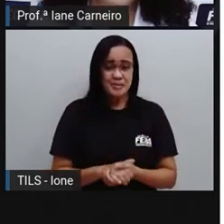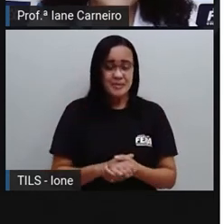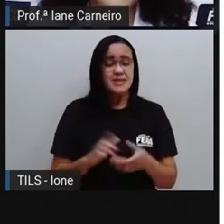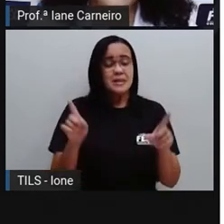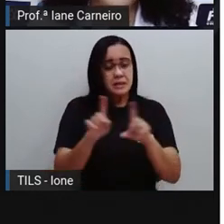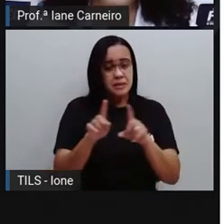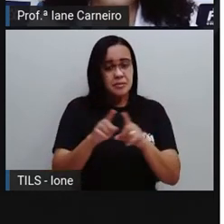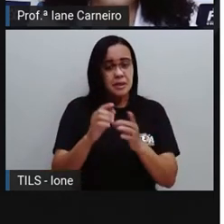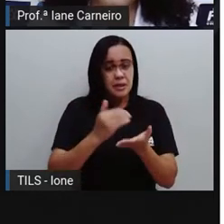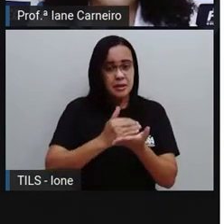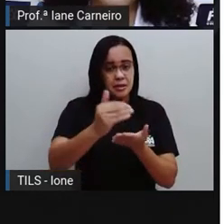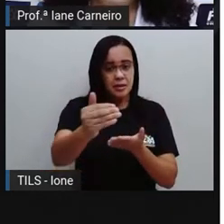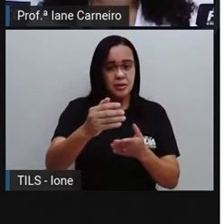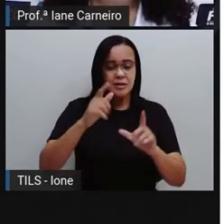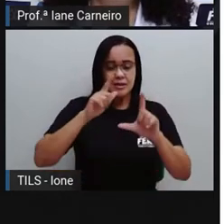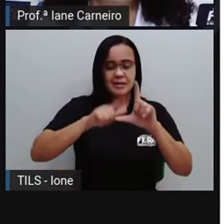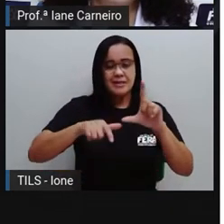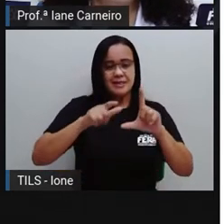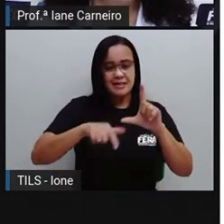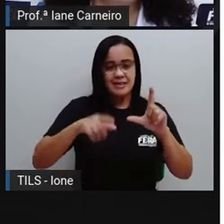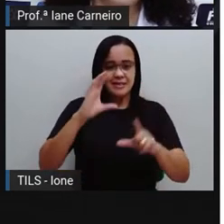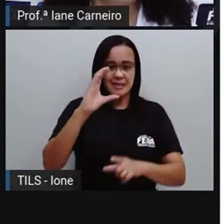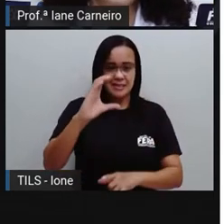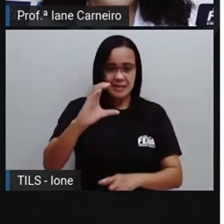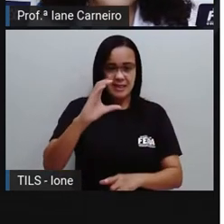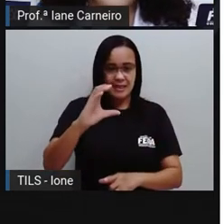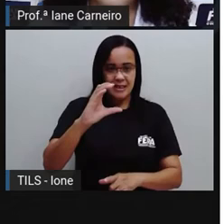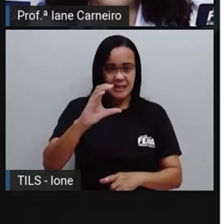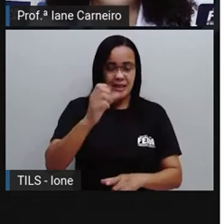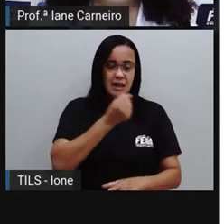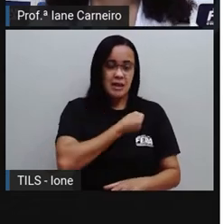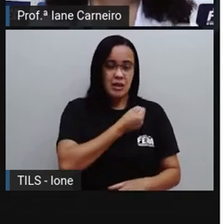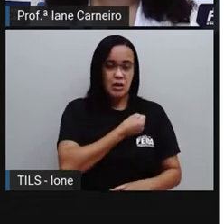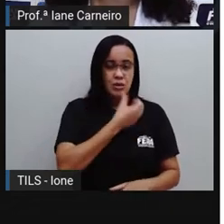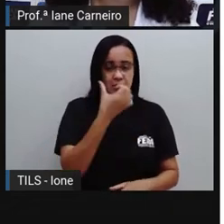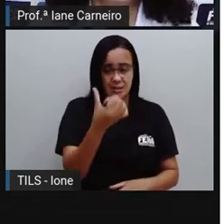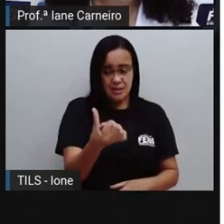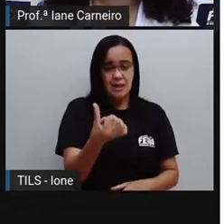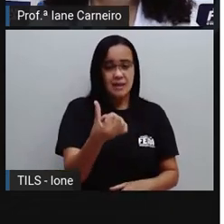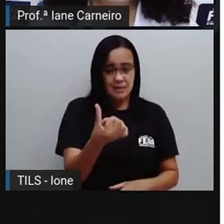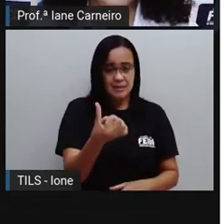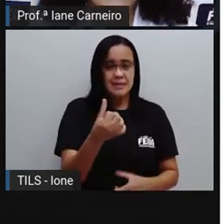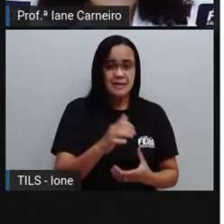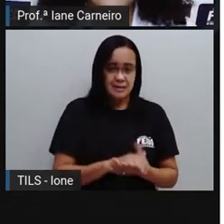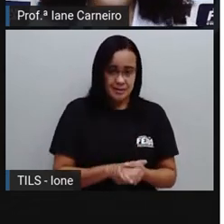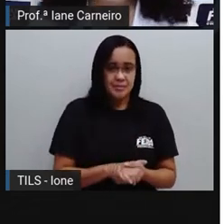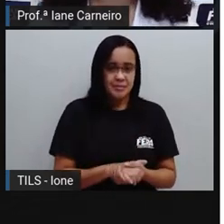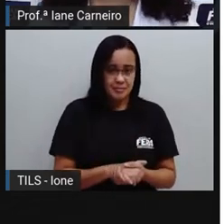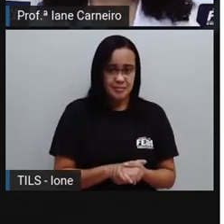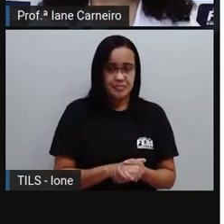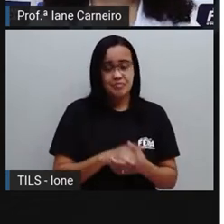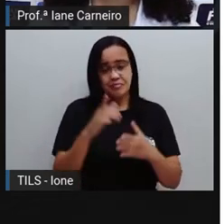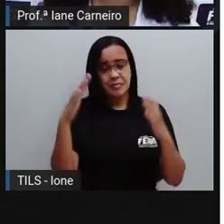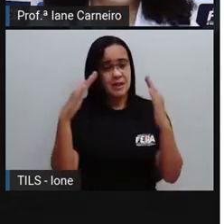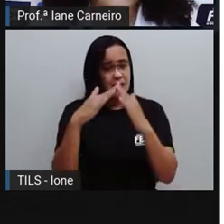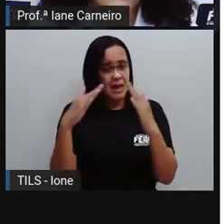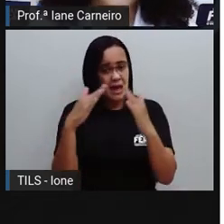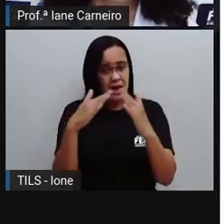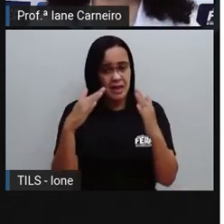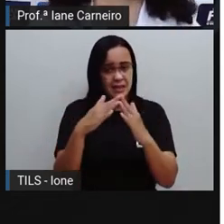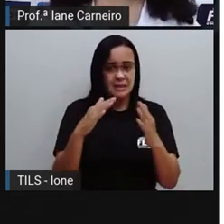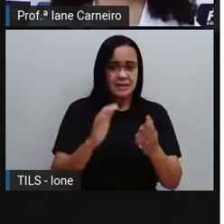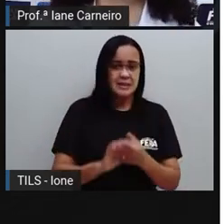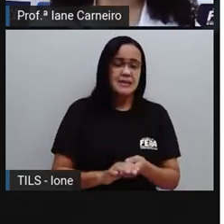também às vezes acontece ó na página vocês Ruth Rocha traz a letra C sede casa de